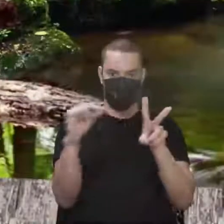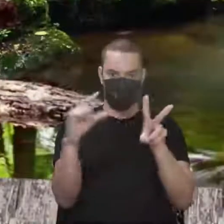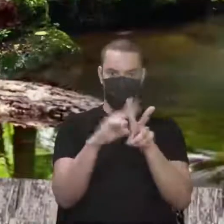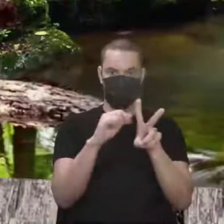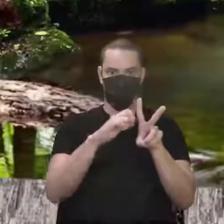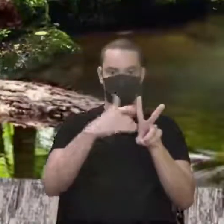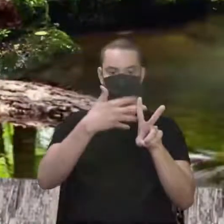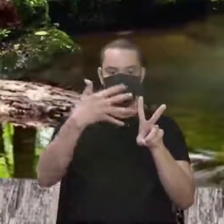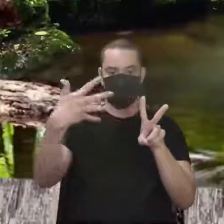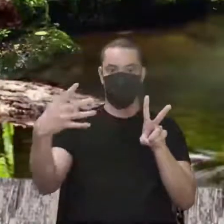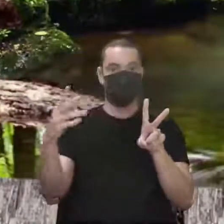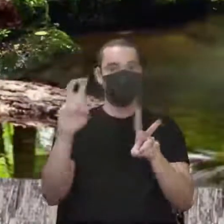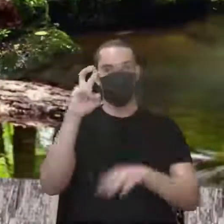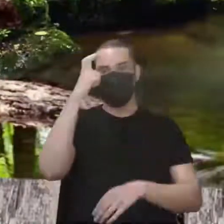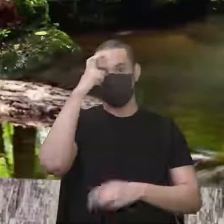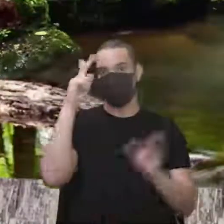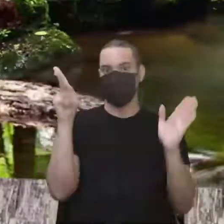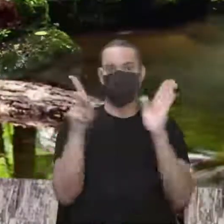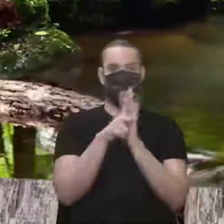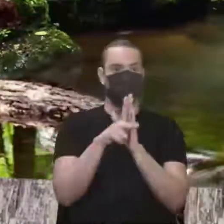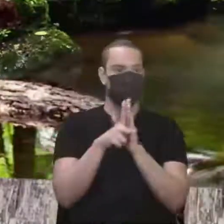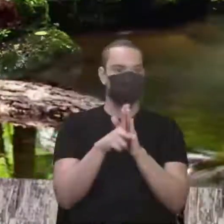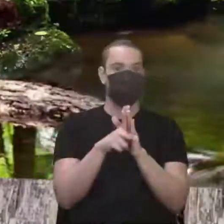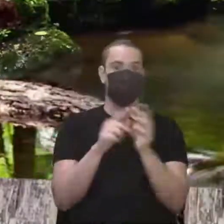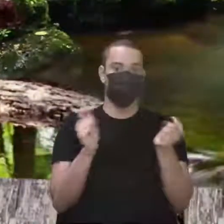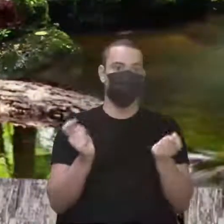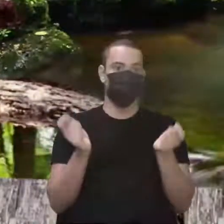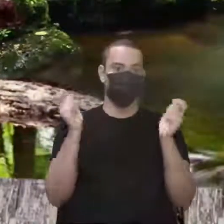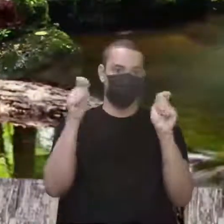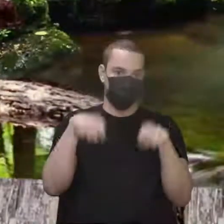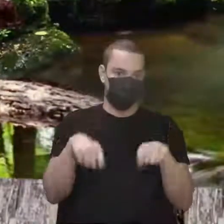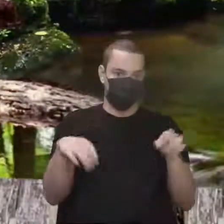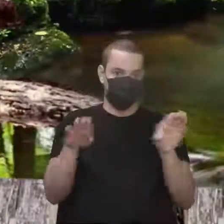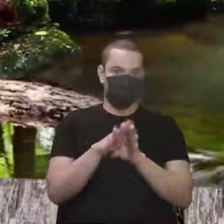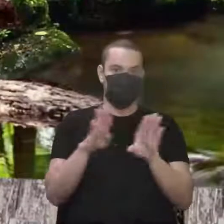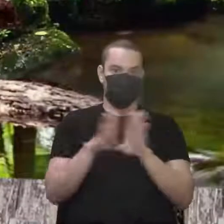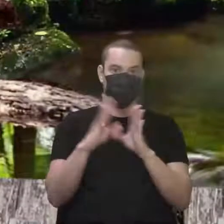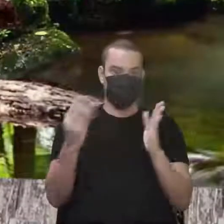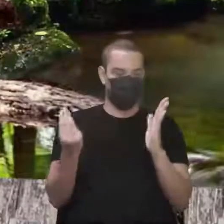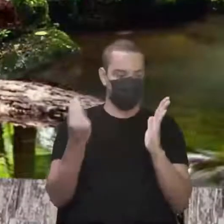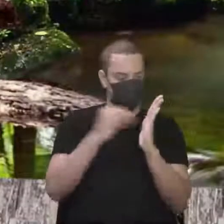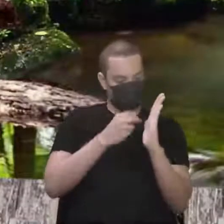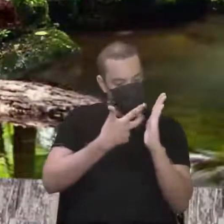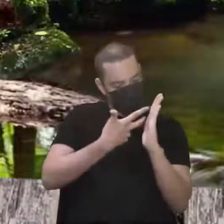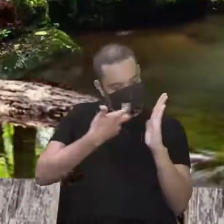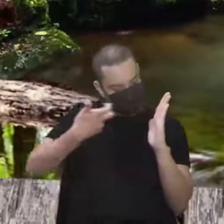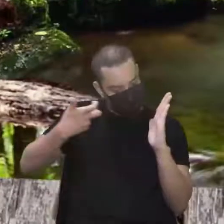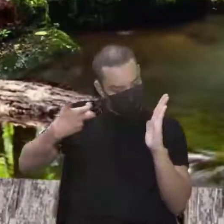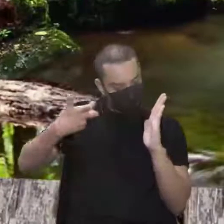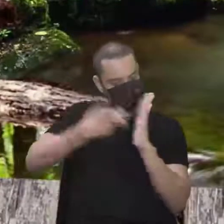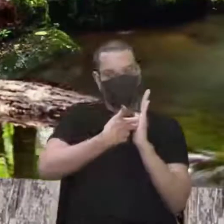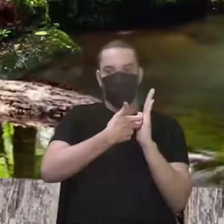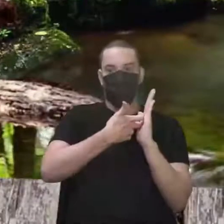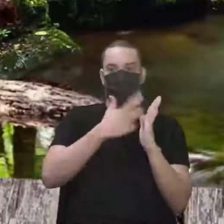de uma cultura, de uma leguminosa, eu posso introduzi-lo nesse